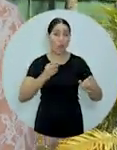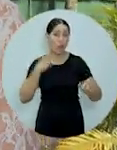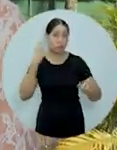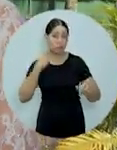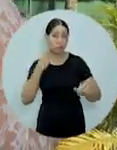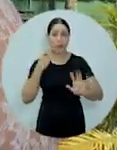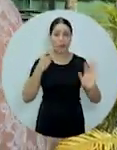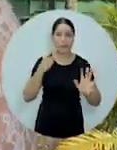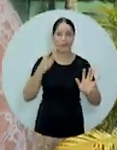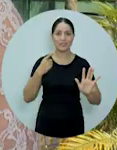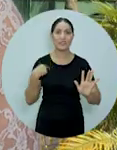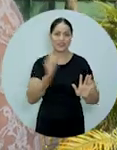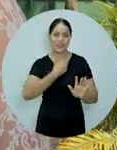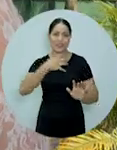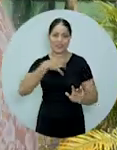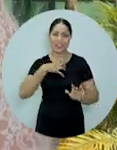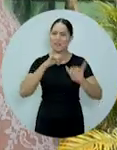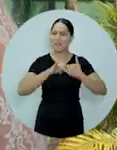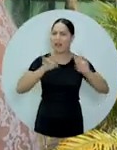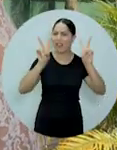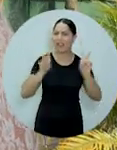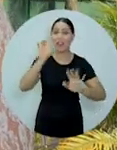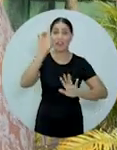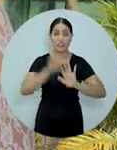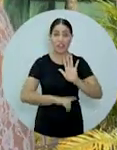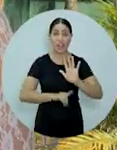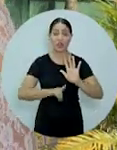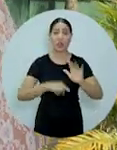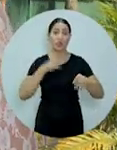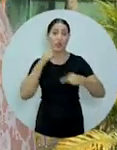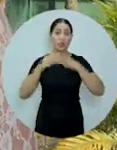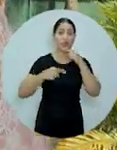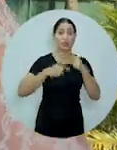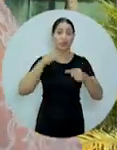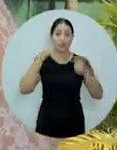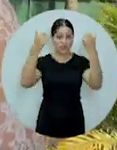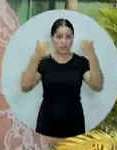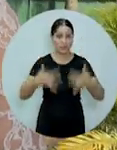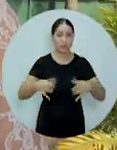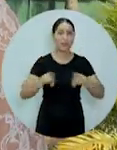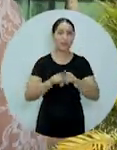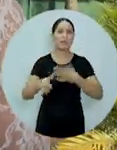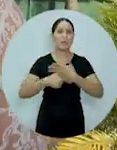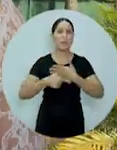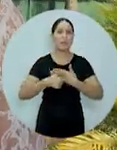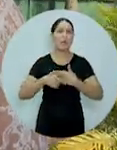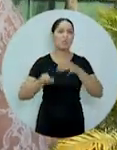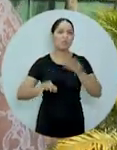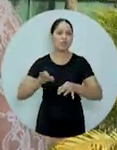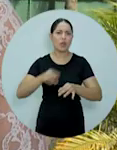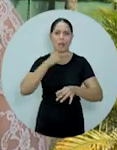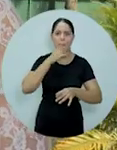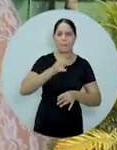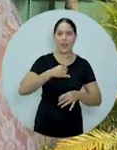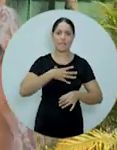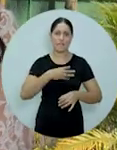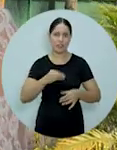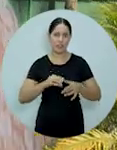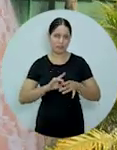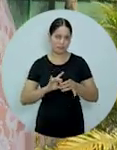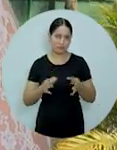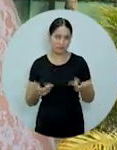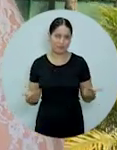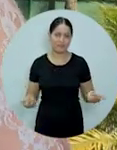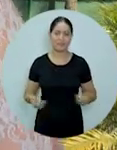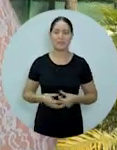todos os papais, advogados ou não, do nosso jeito, falando de direito, tirando dúvidas e esclarecendo o papel jurídico de um